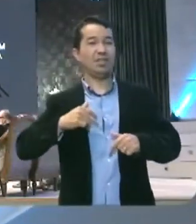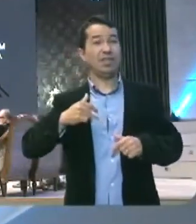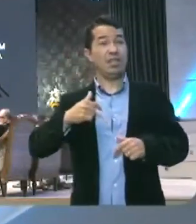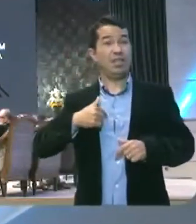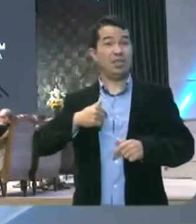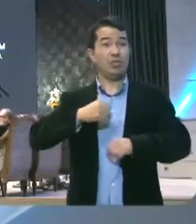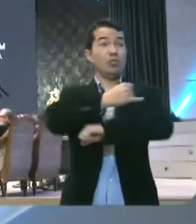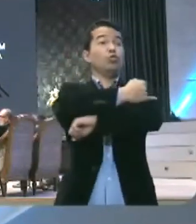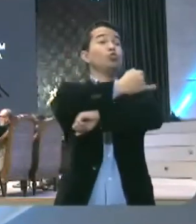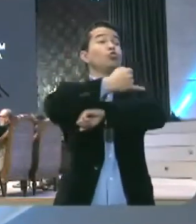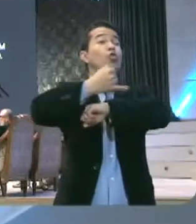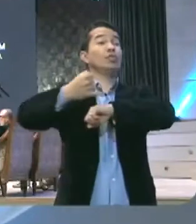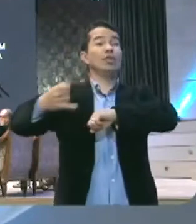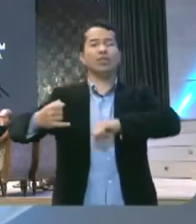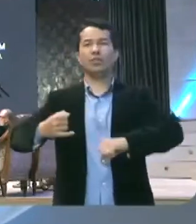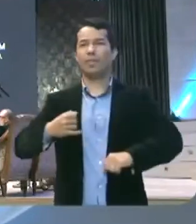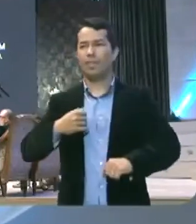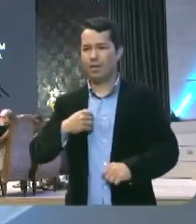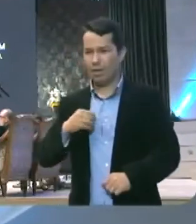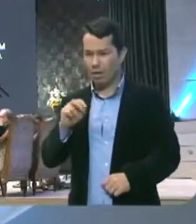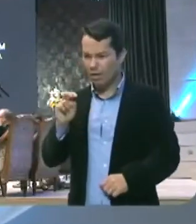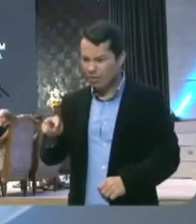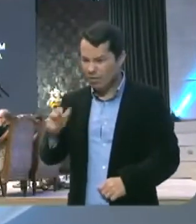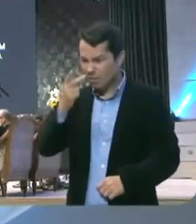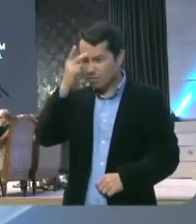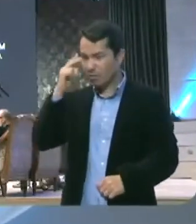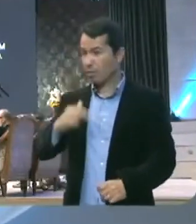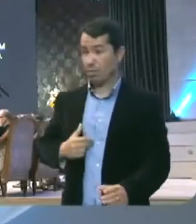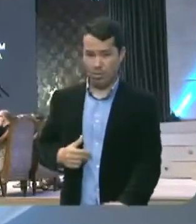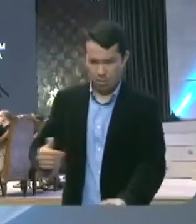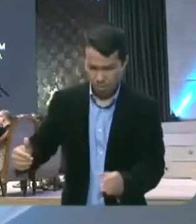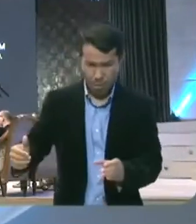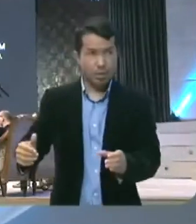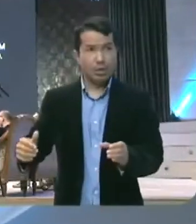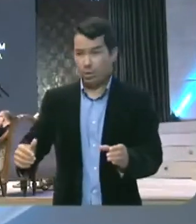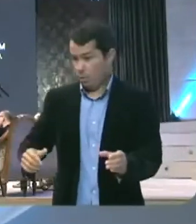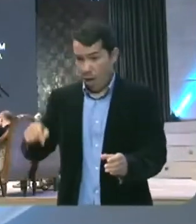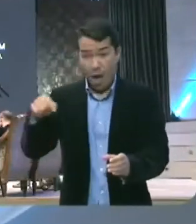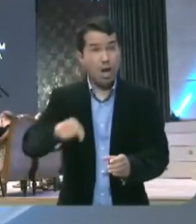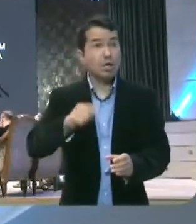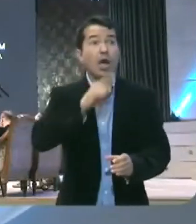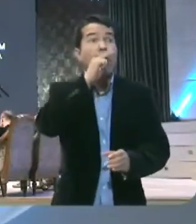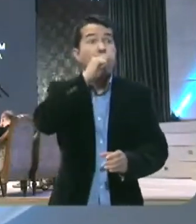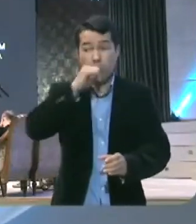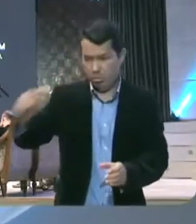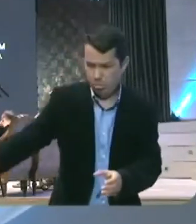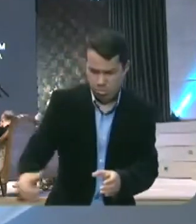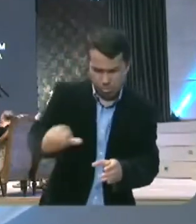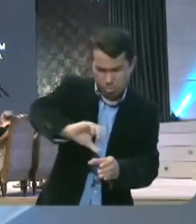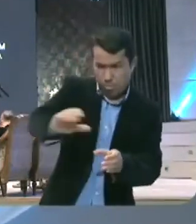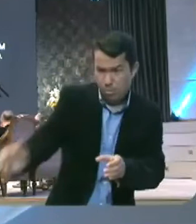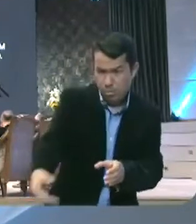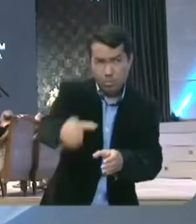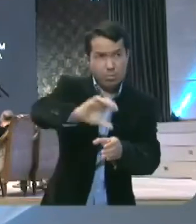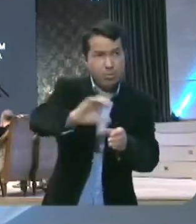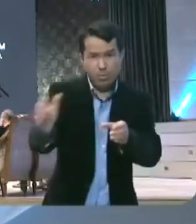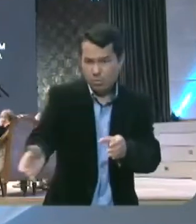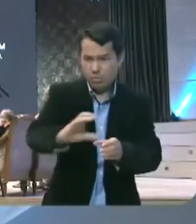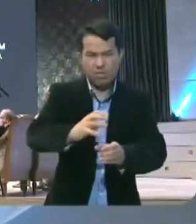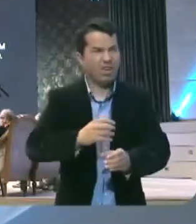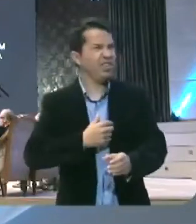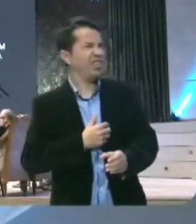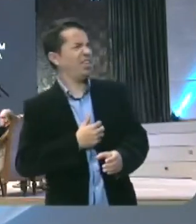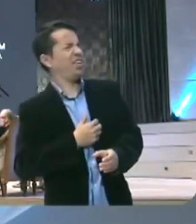evangélica colocando água do rio jordão umas garrafinhas e eu olhei pra ele e falei assim que vai